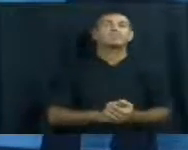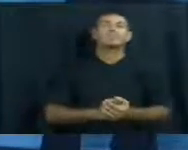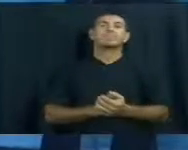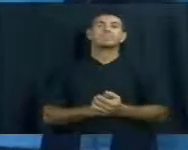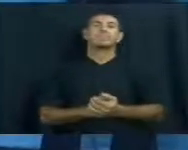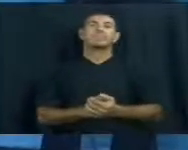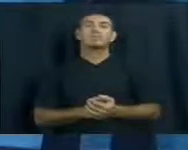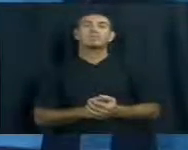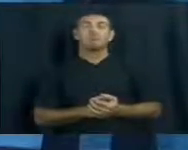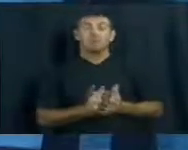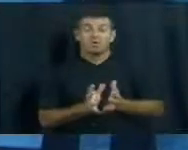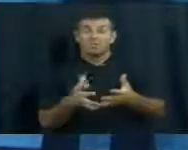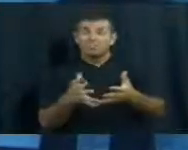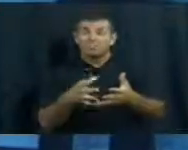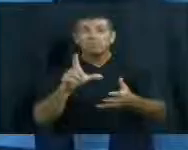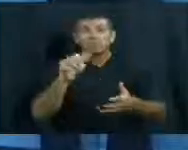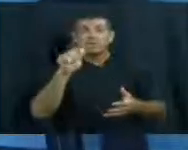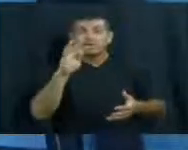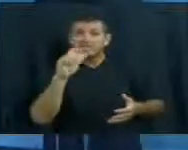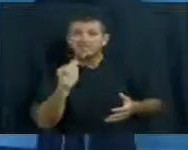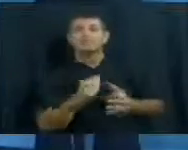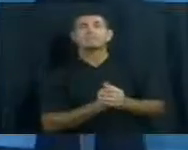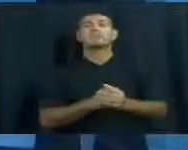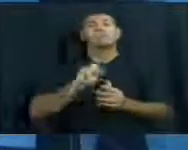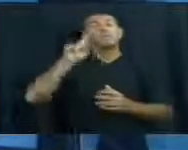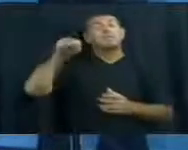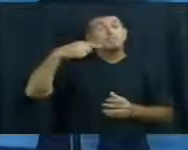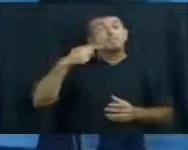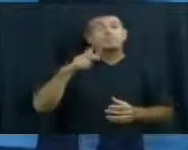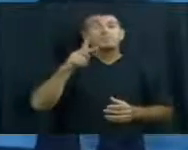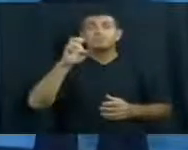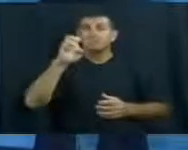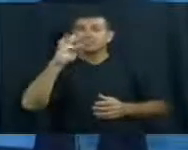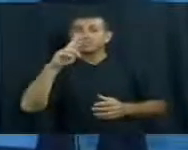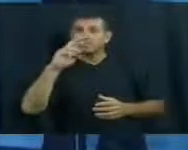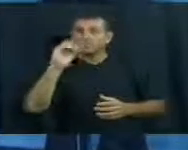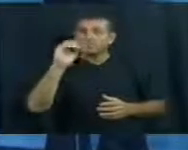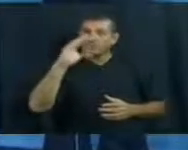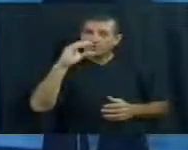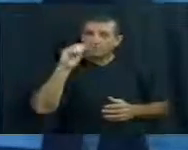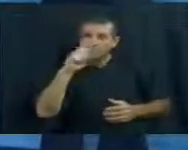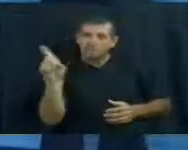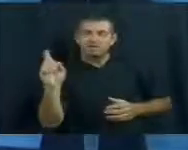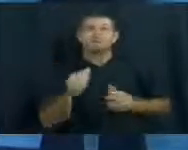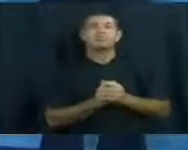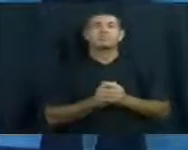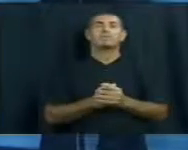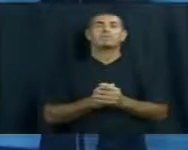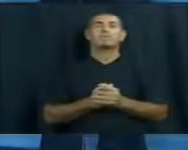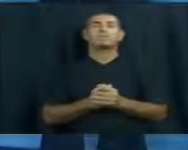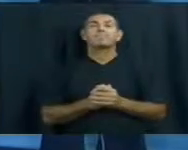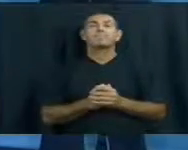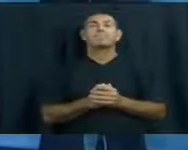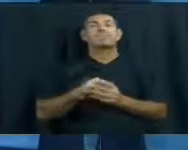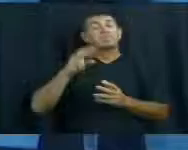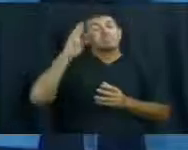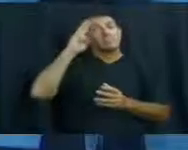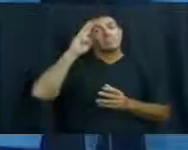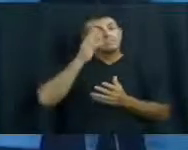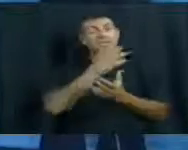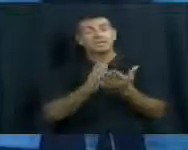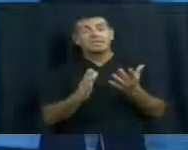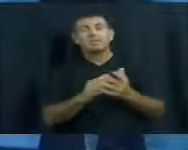na estação do Carnaval. Voltamos para o Perocão, lá no Peró. E encerramos lá, terça-feira, no